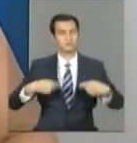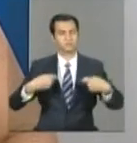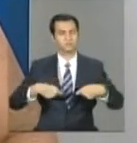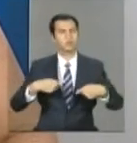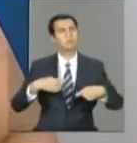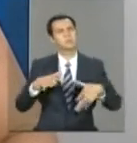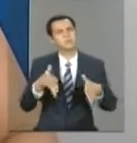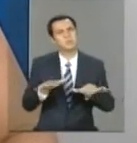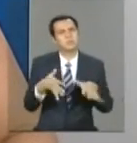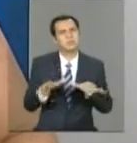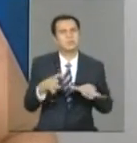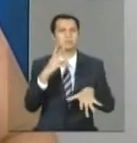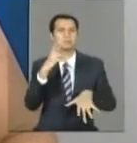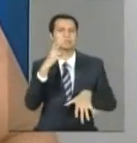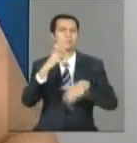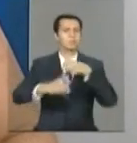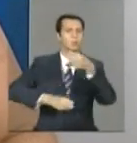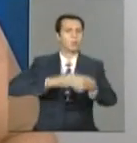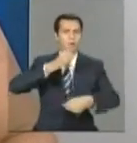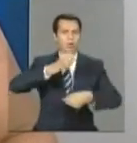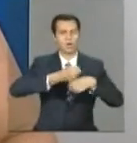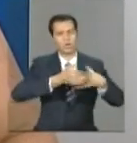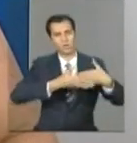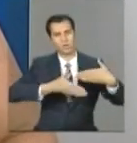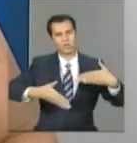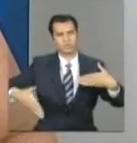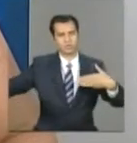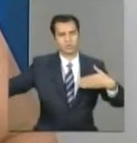pelo menos mais 5 anos, contados da data em que